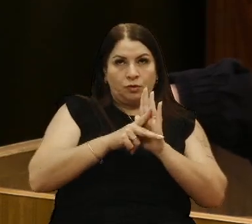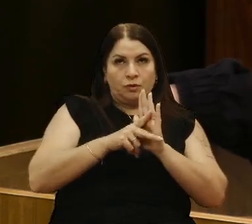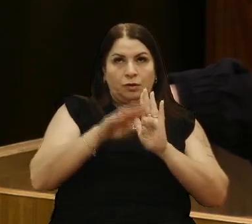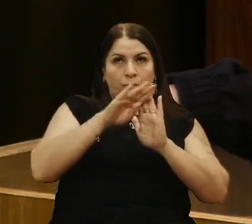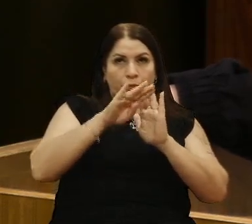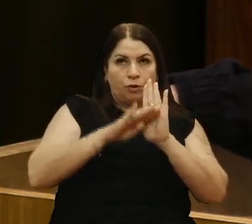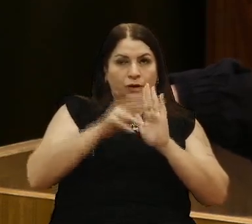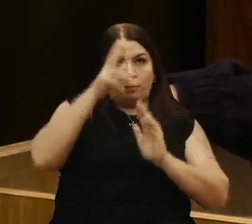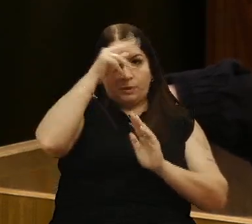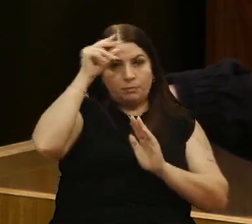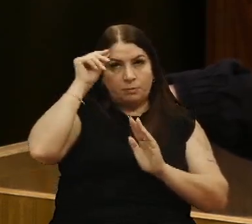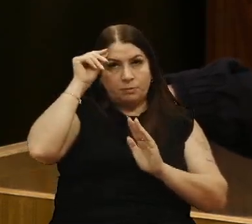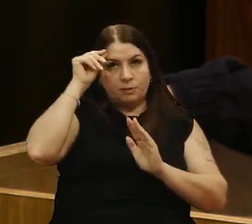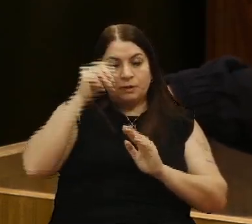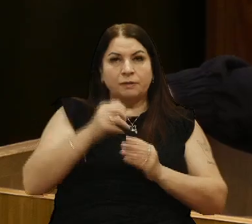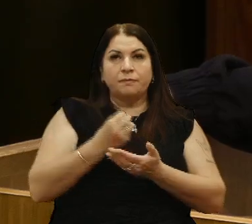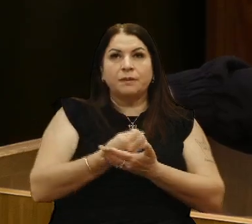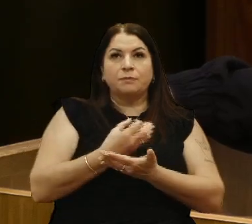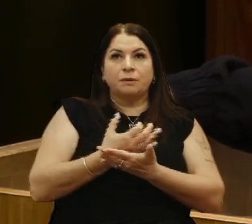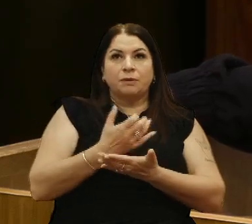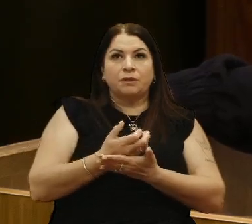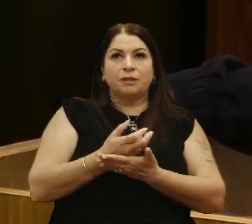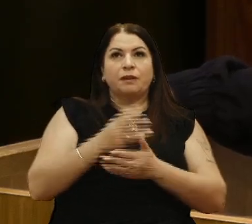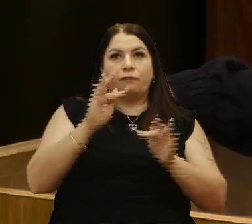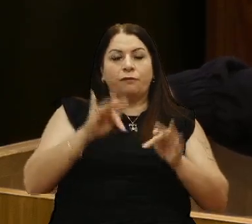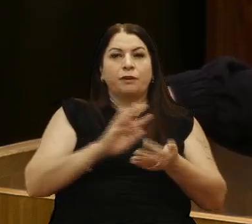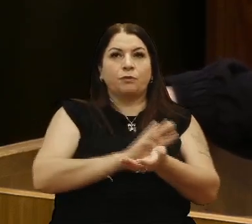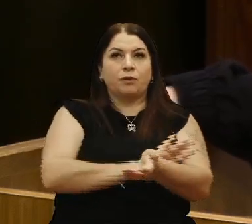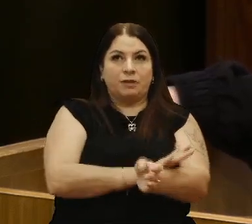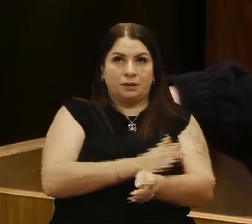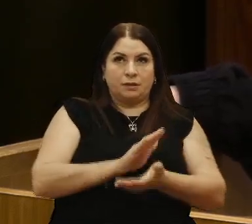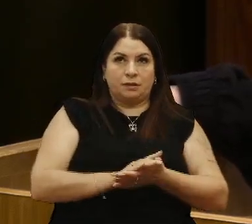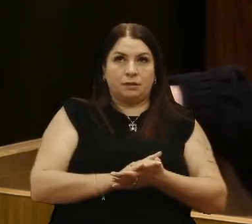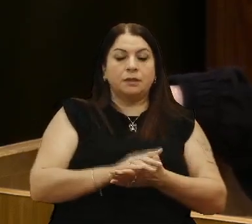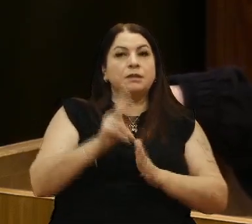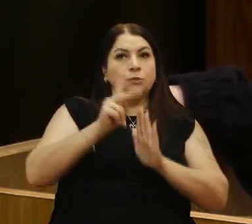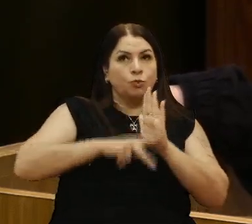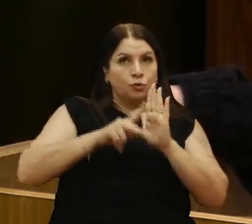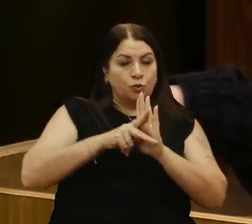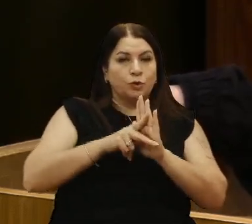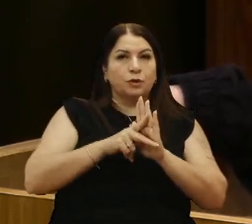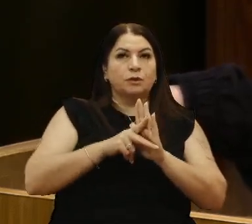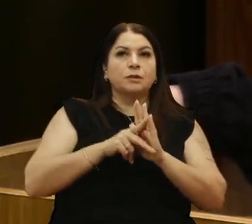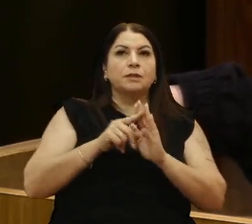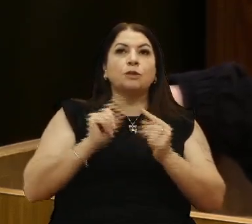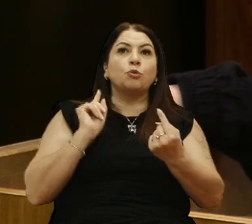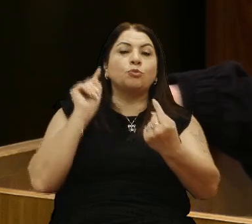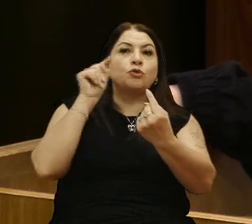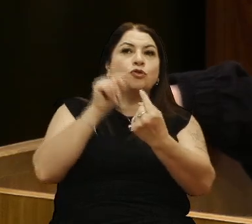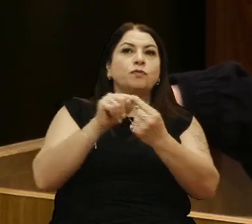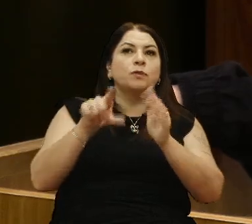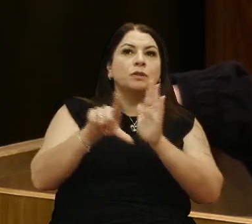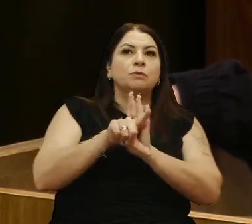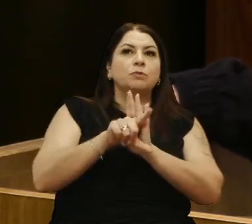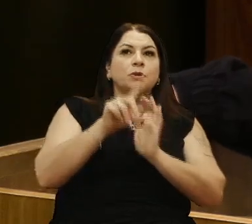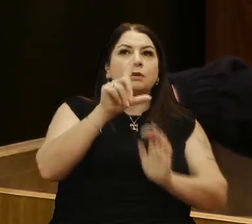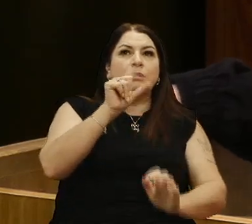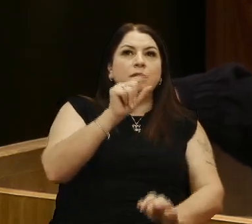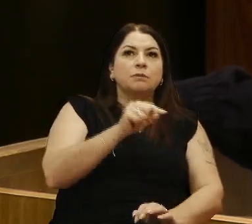Programa Municipal de Alfabetização Antirracista. Esse projeto ele vai ao encontro da Lei